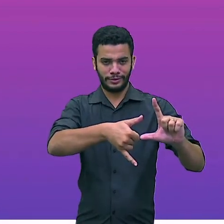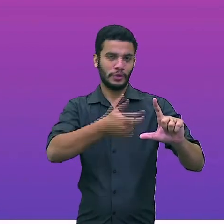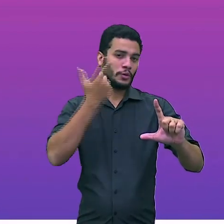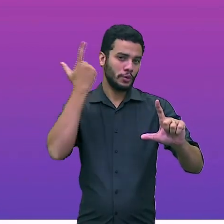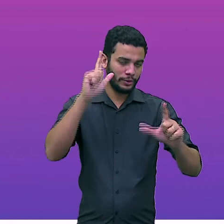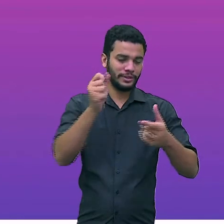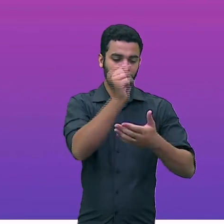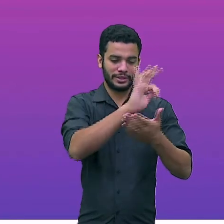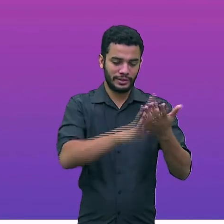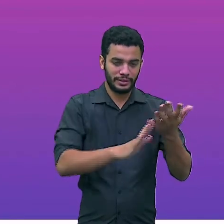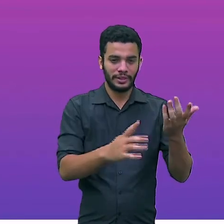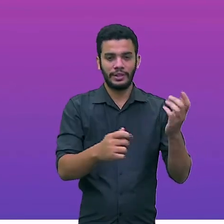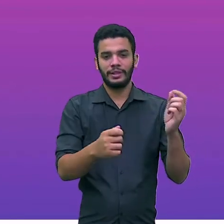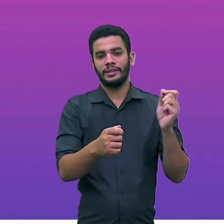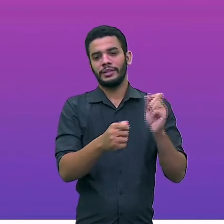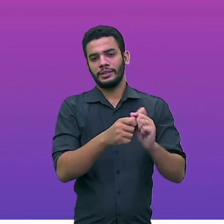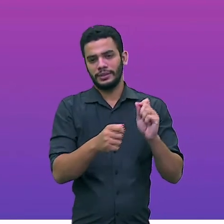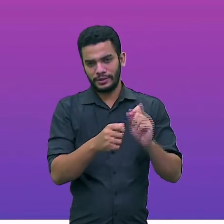vocês